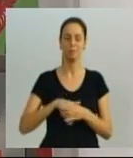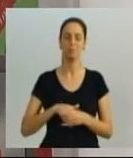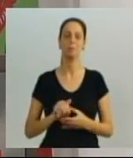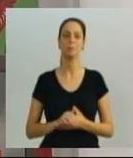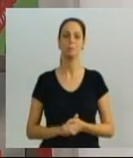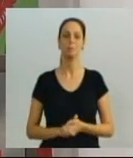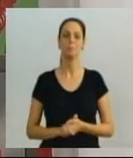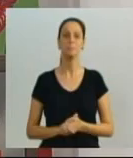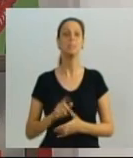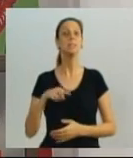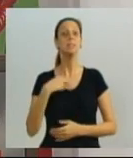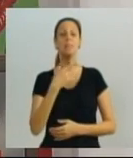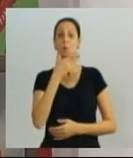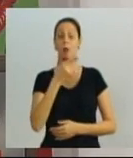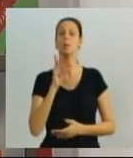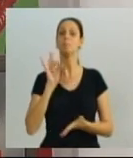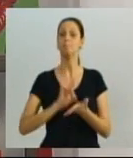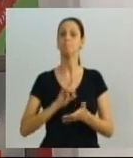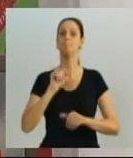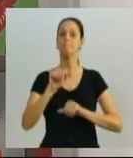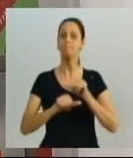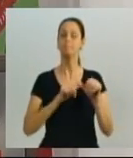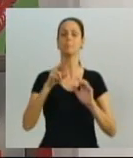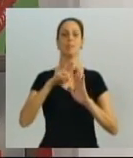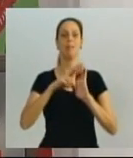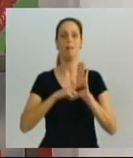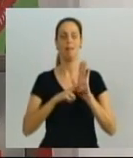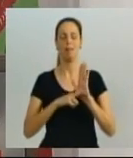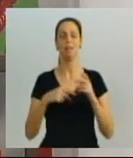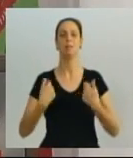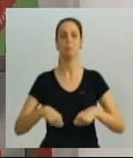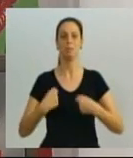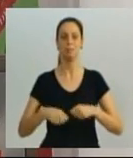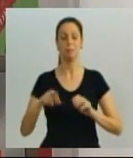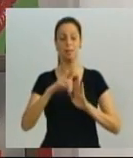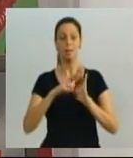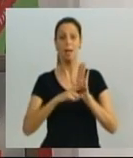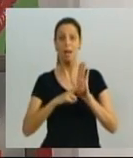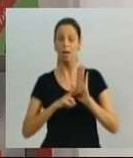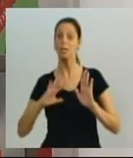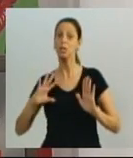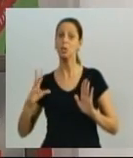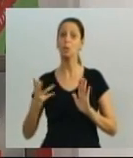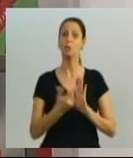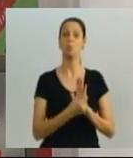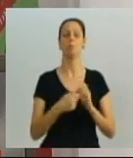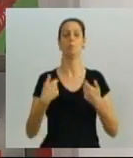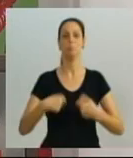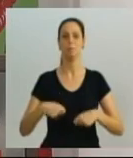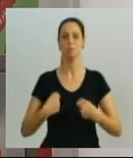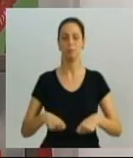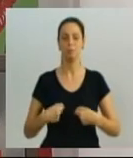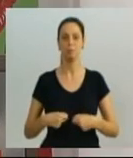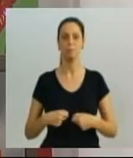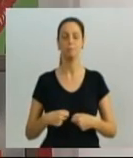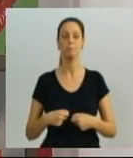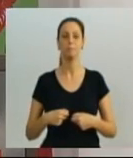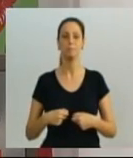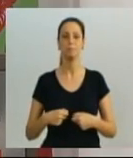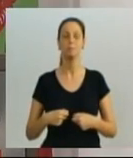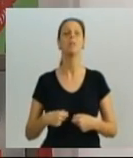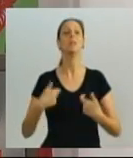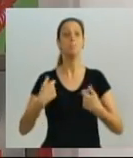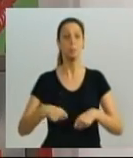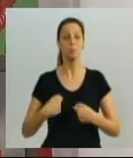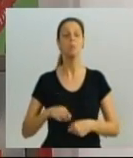Eu acho que nós temos que mudar as regras, que sirvam para todos. Temos que